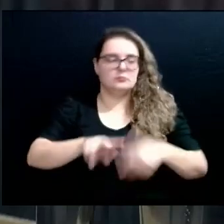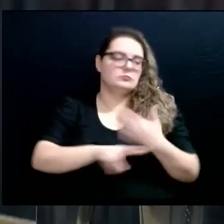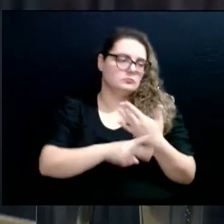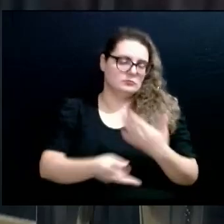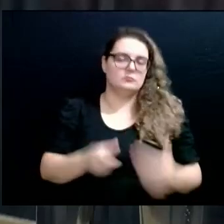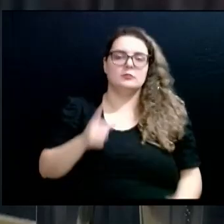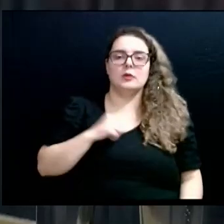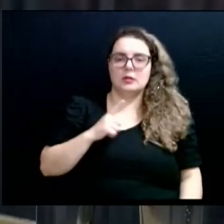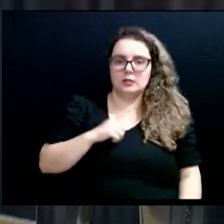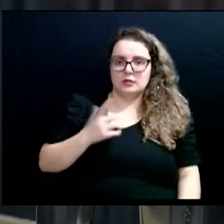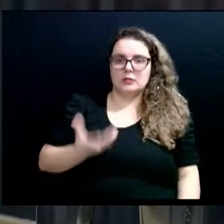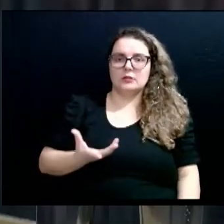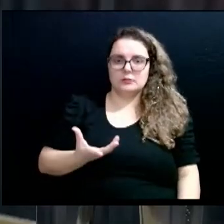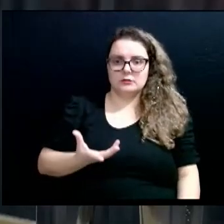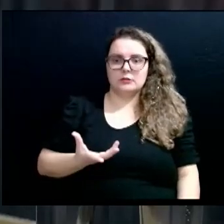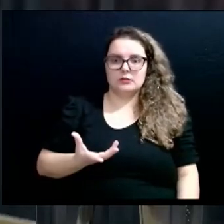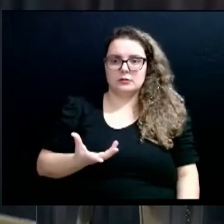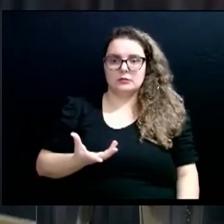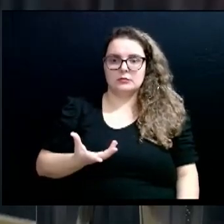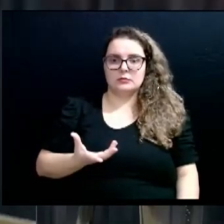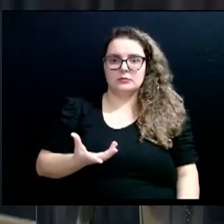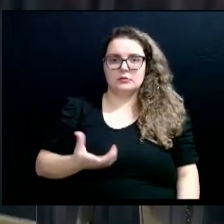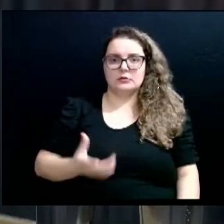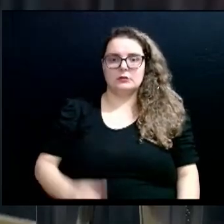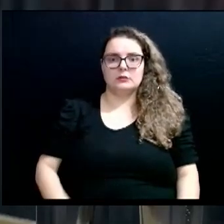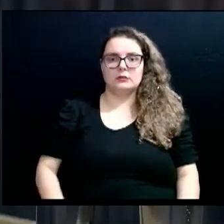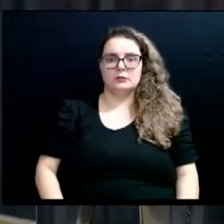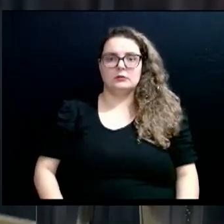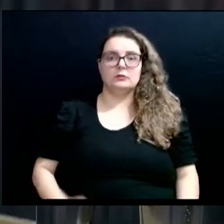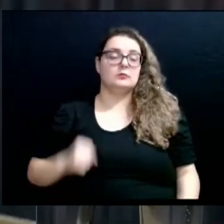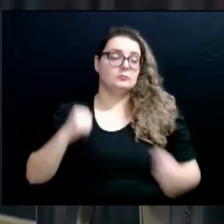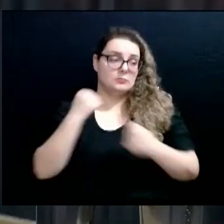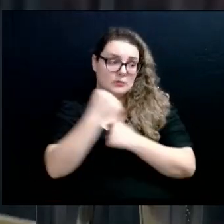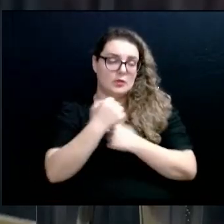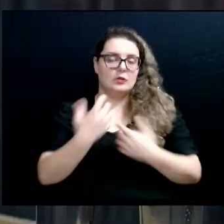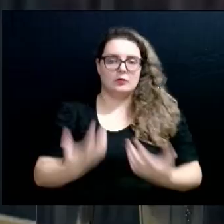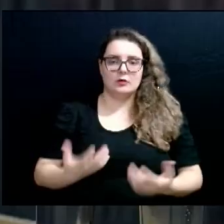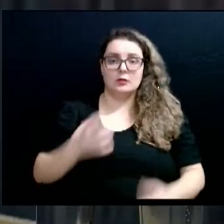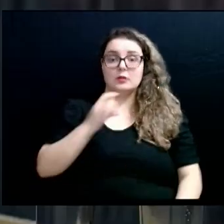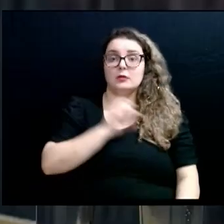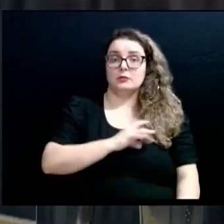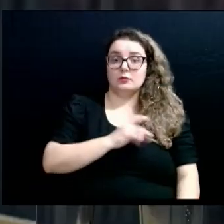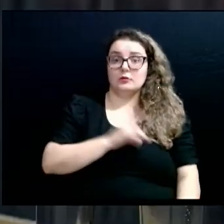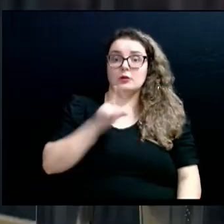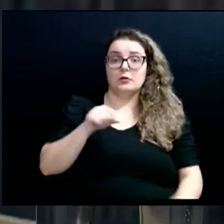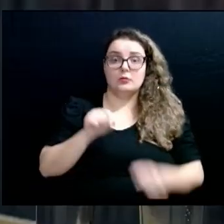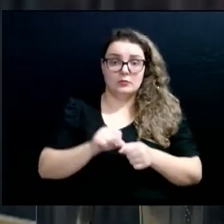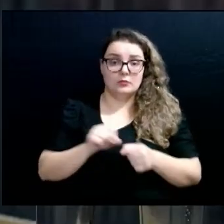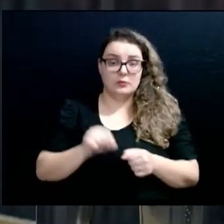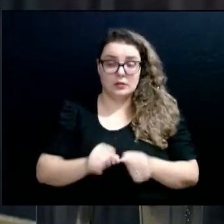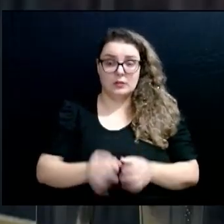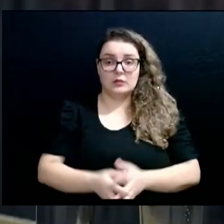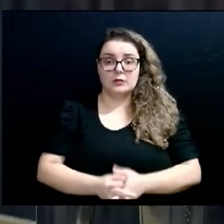motivo. O medo, ele é protetivo. Então, o medo é o que faz com que a gente tome precauções para não se